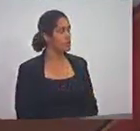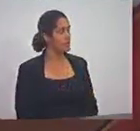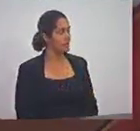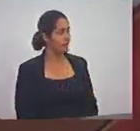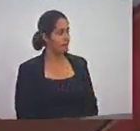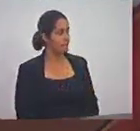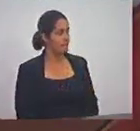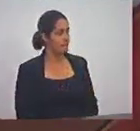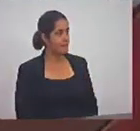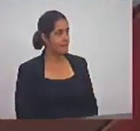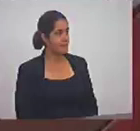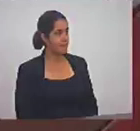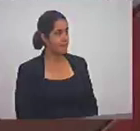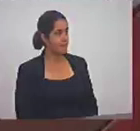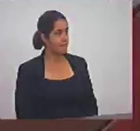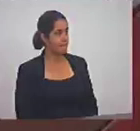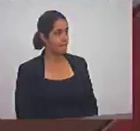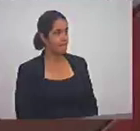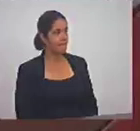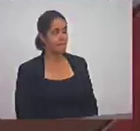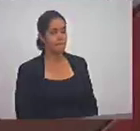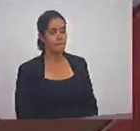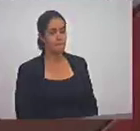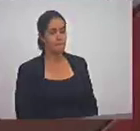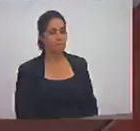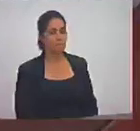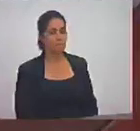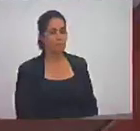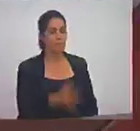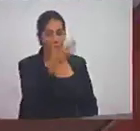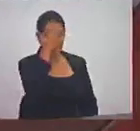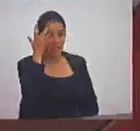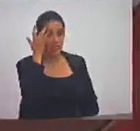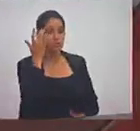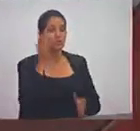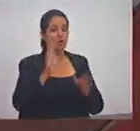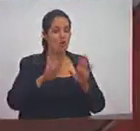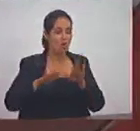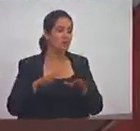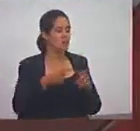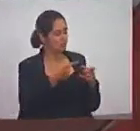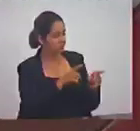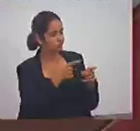aqui, infelizmente, de ioiô, né? Vem, vai, volta, senta. Até, às vezes, não dá nem tempo de colocar ali